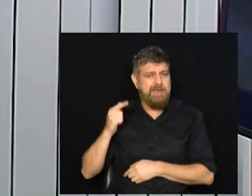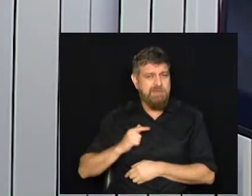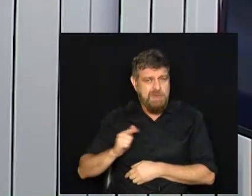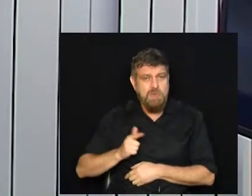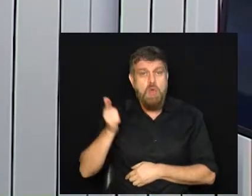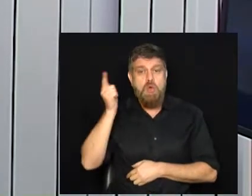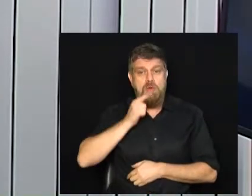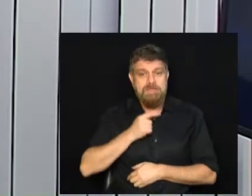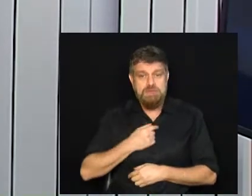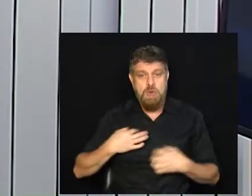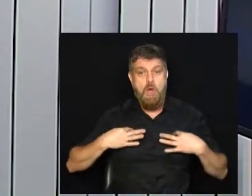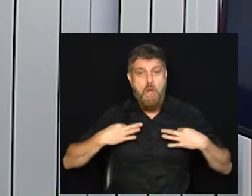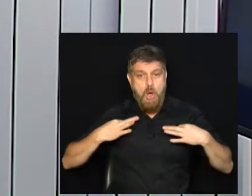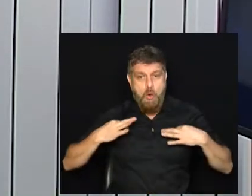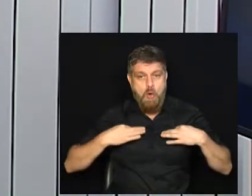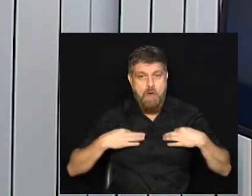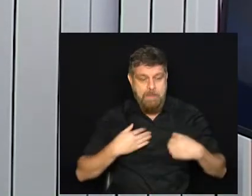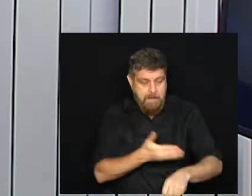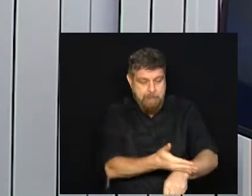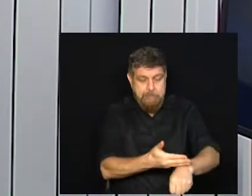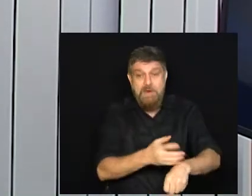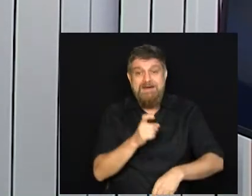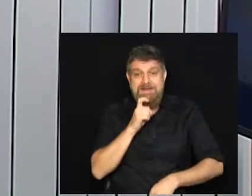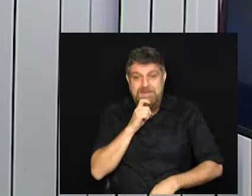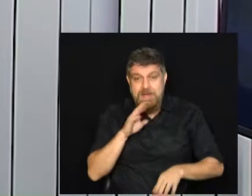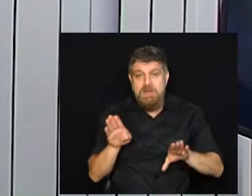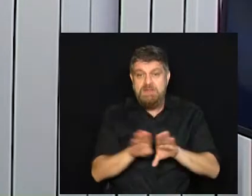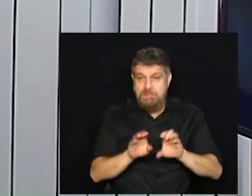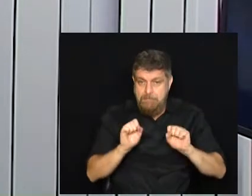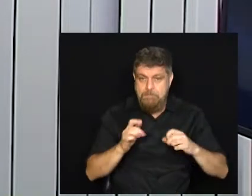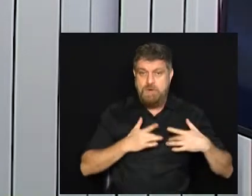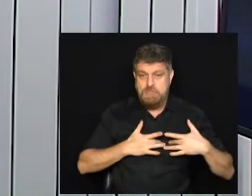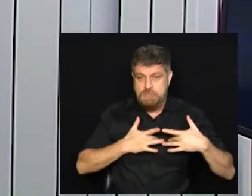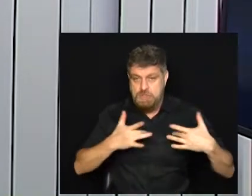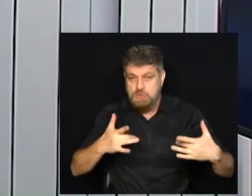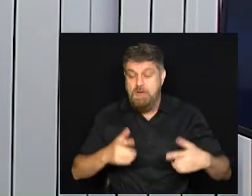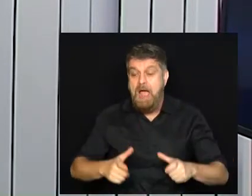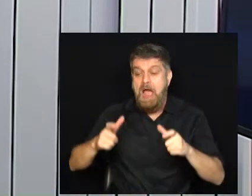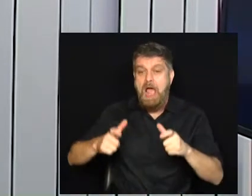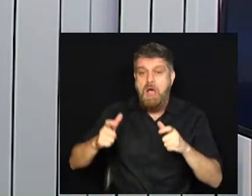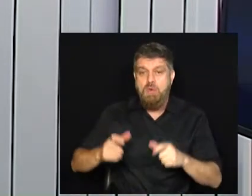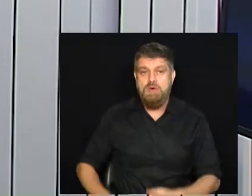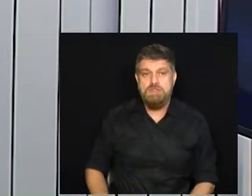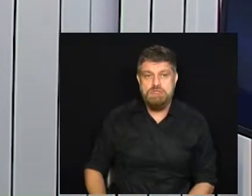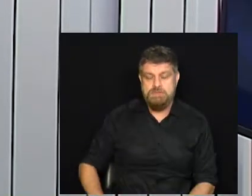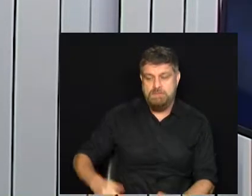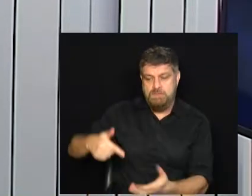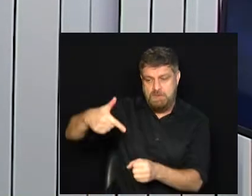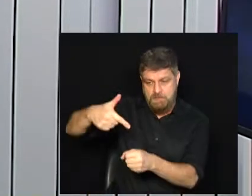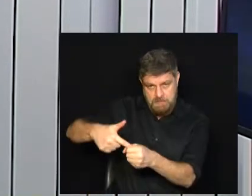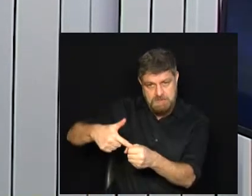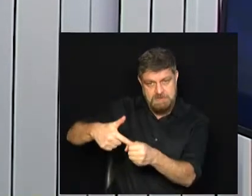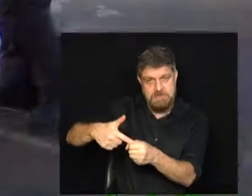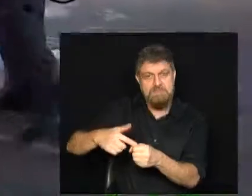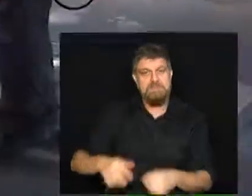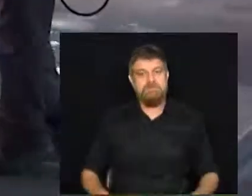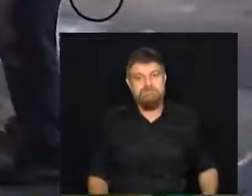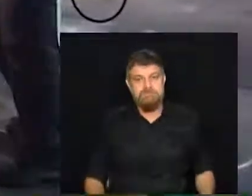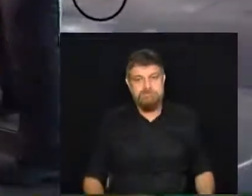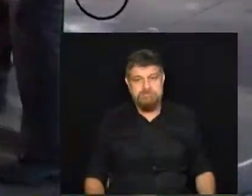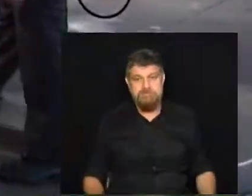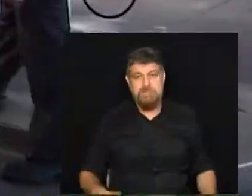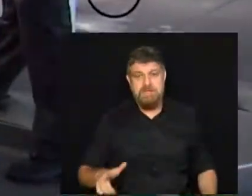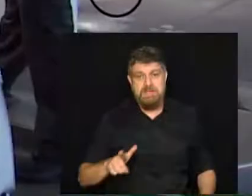arrecadações começaram, também estão recebendo doações os postos de gasolina aqui do município.